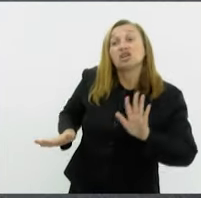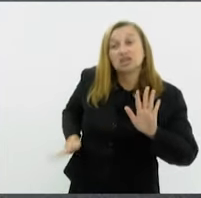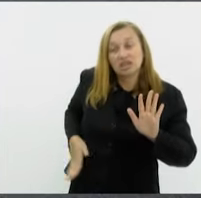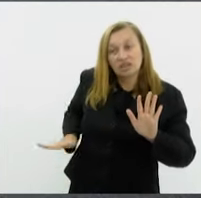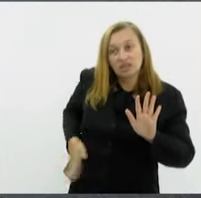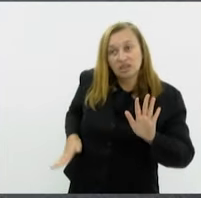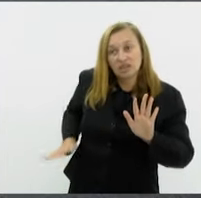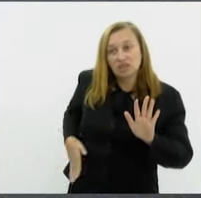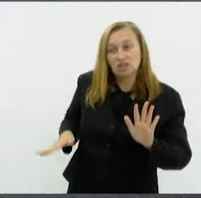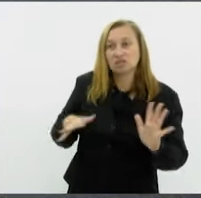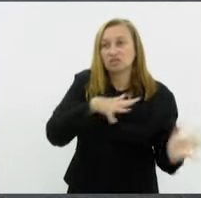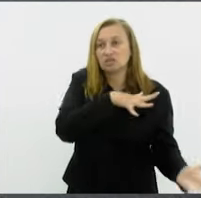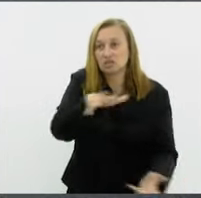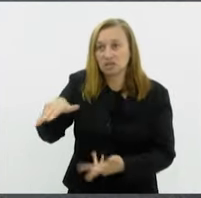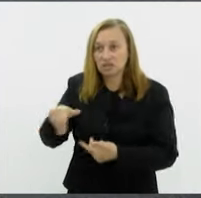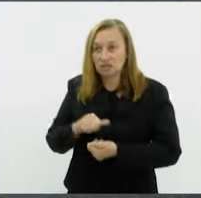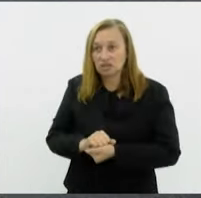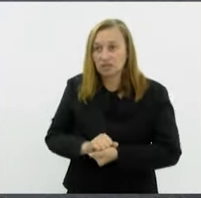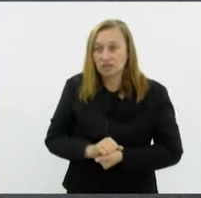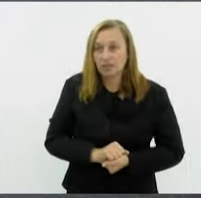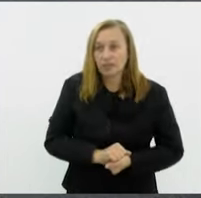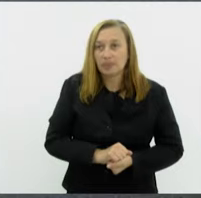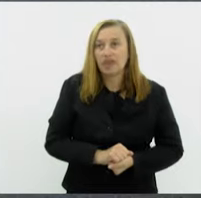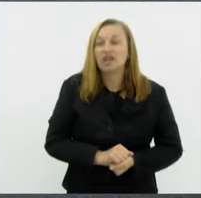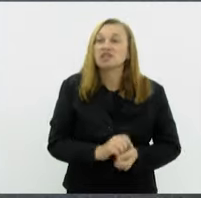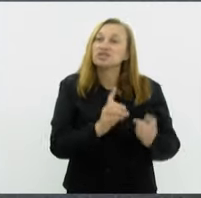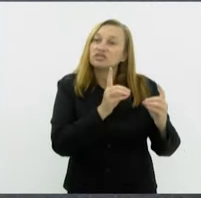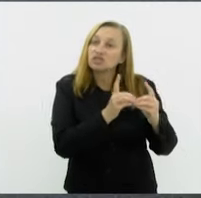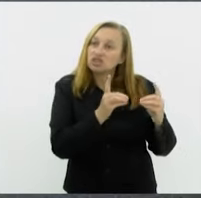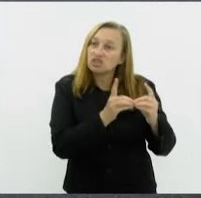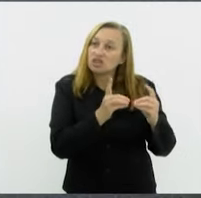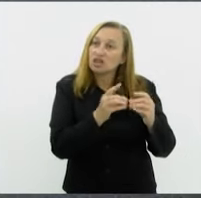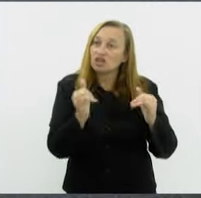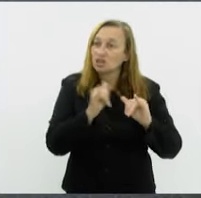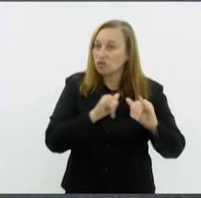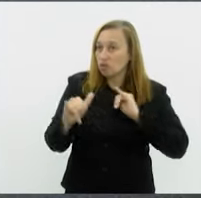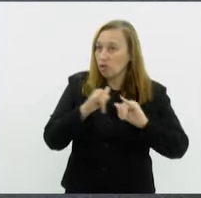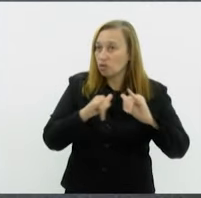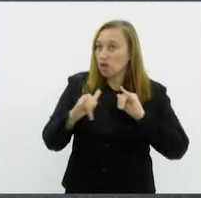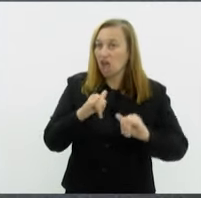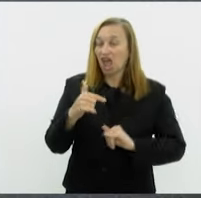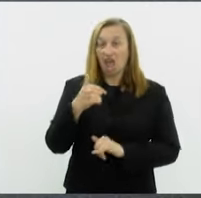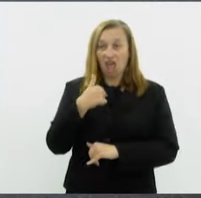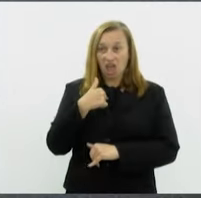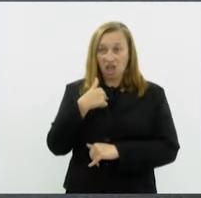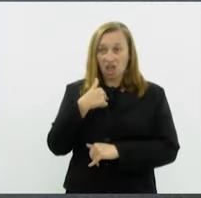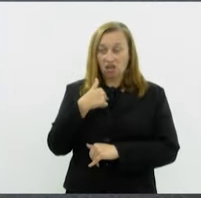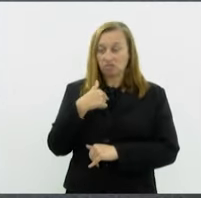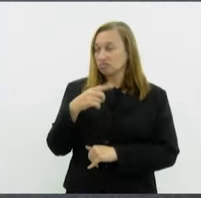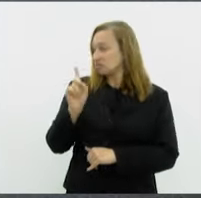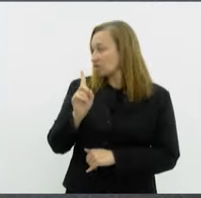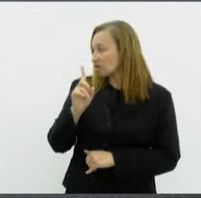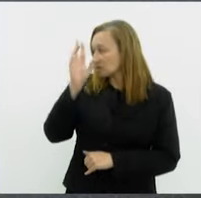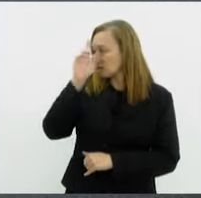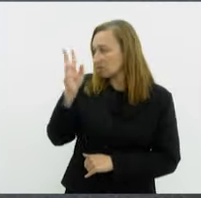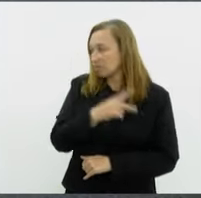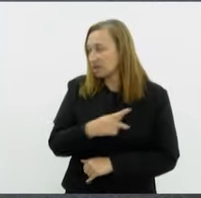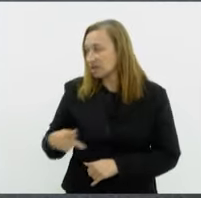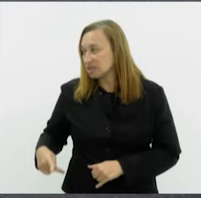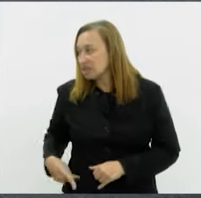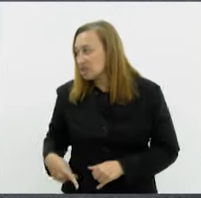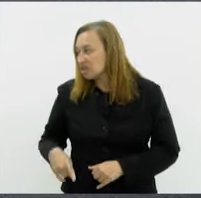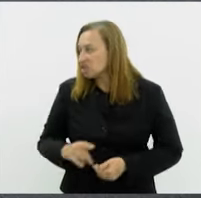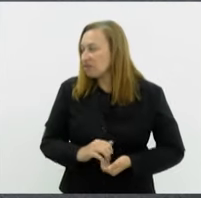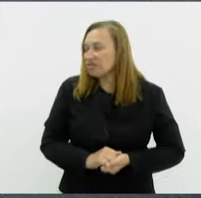drogas internacionais. Simples, didático, informativo, porque eu não vou, senhor presidente, obviamente, diante